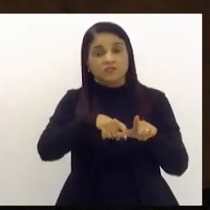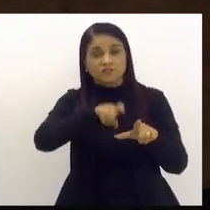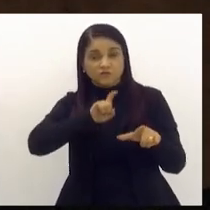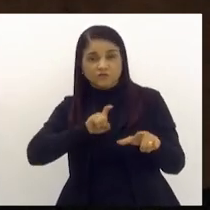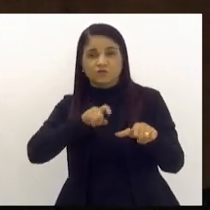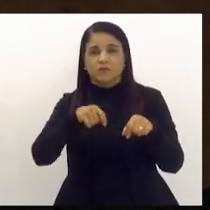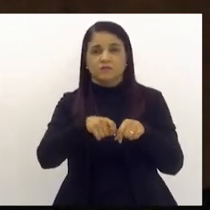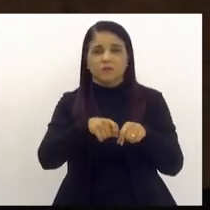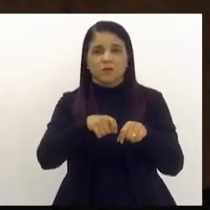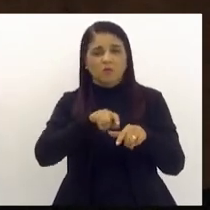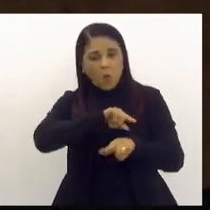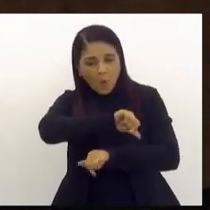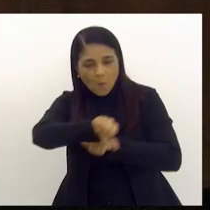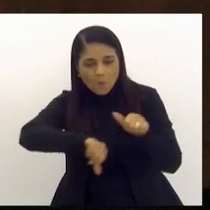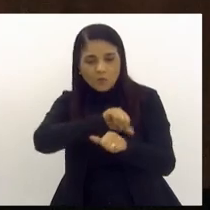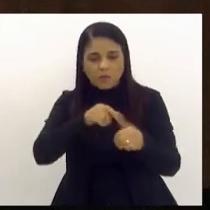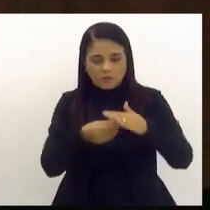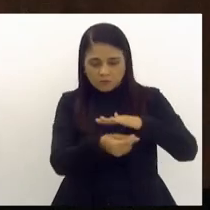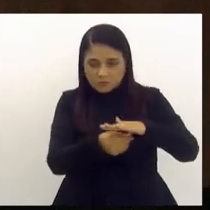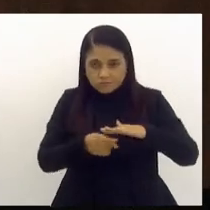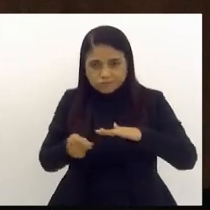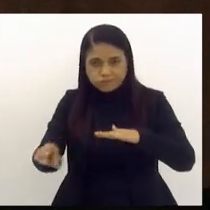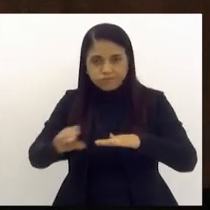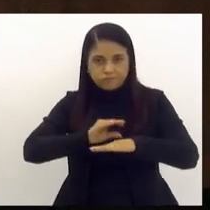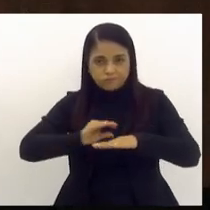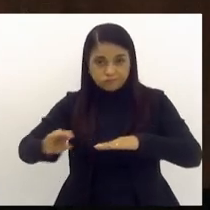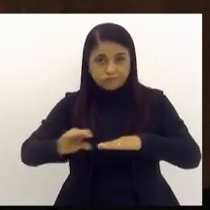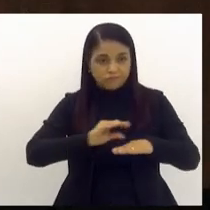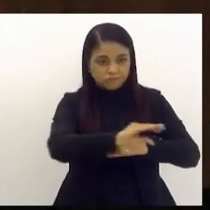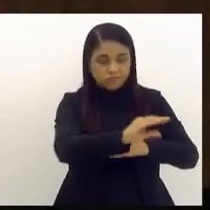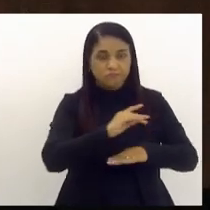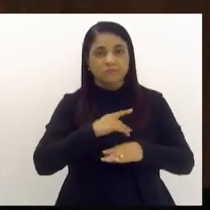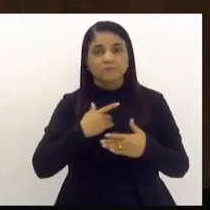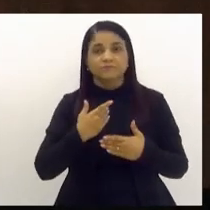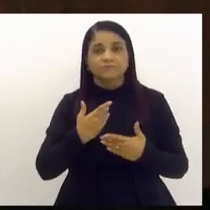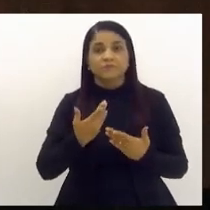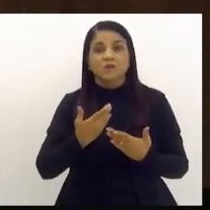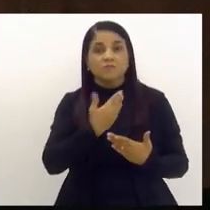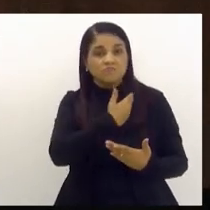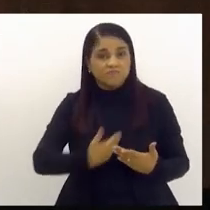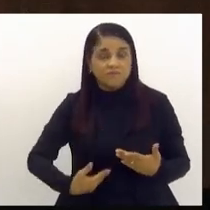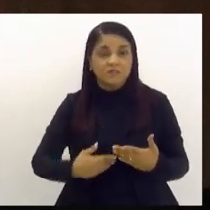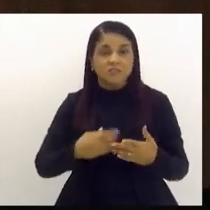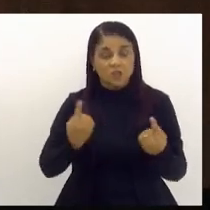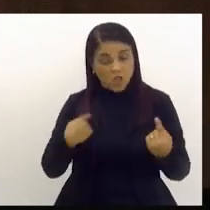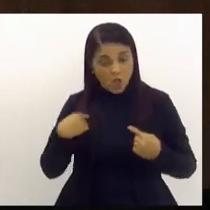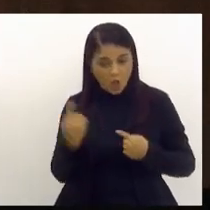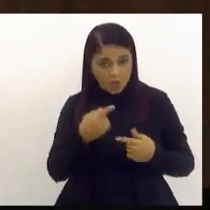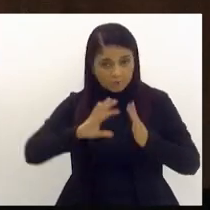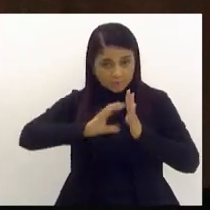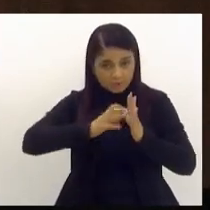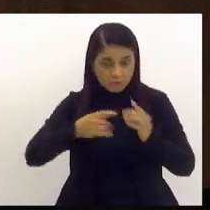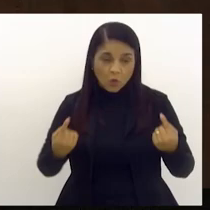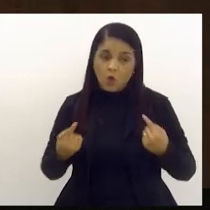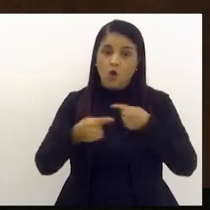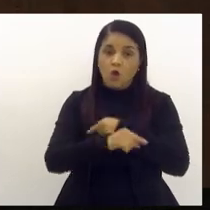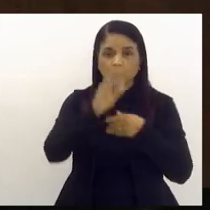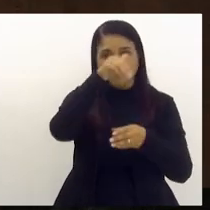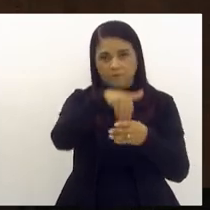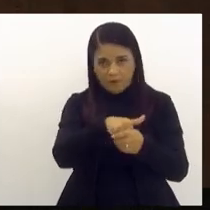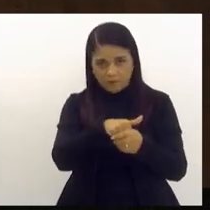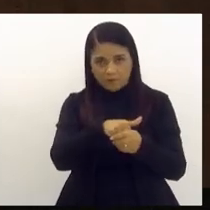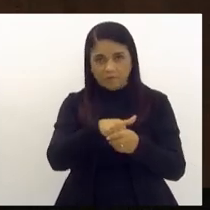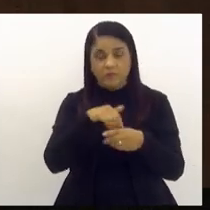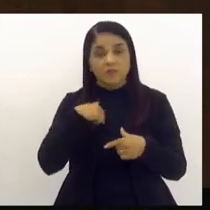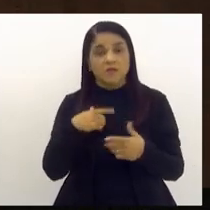uma mudança de destino dos recursos das políticas públicas, nós vamos nos colocar contrários. E mesmo hoje a Assembleia